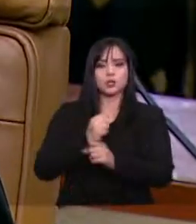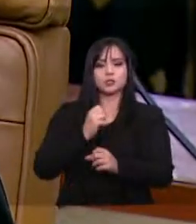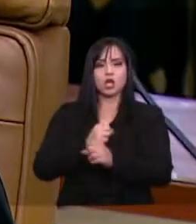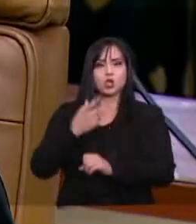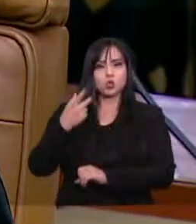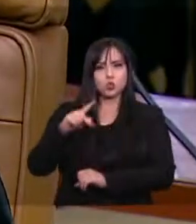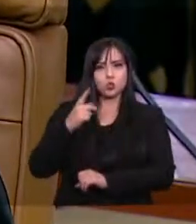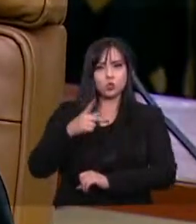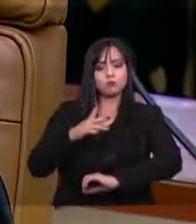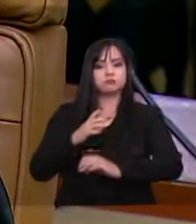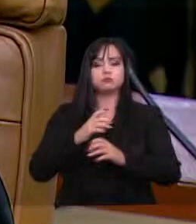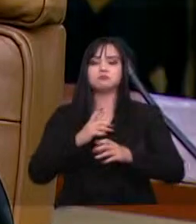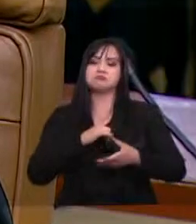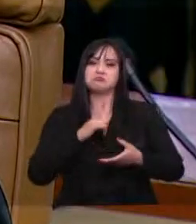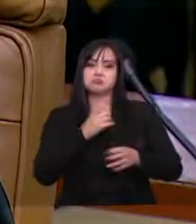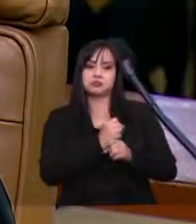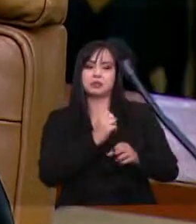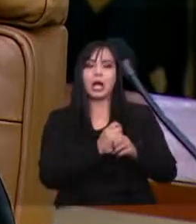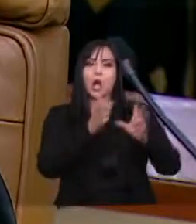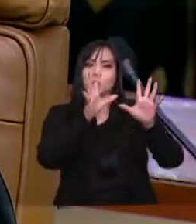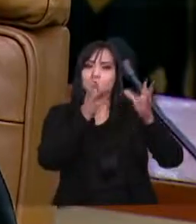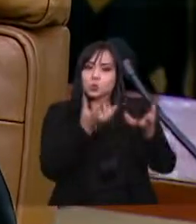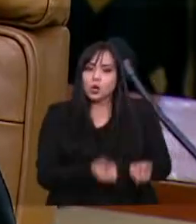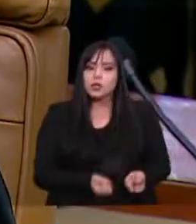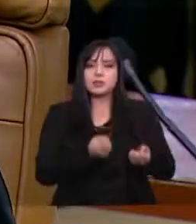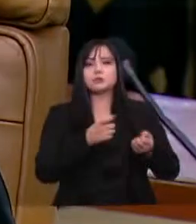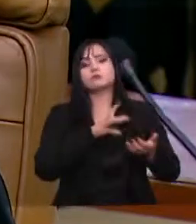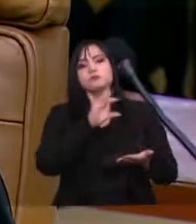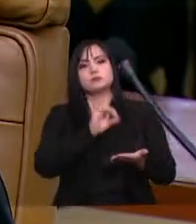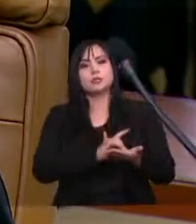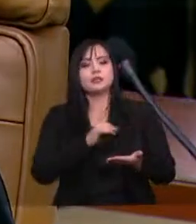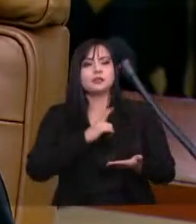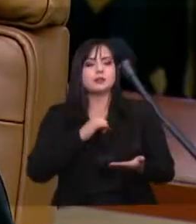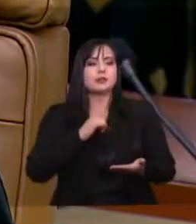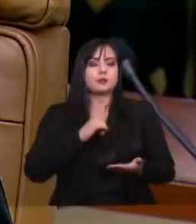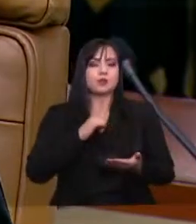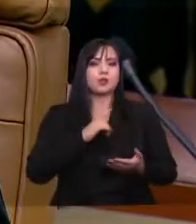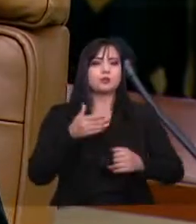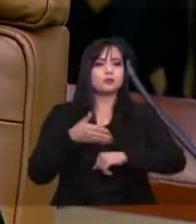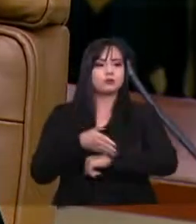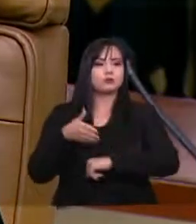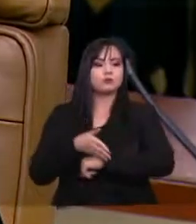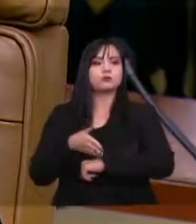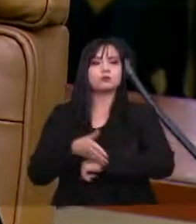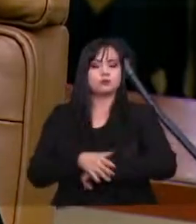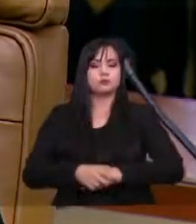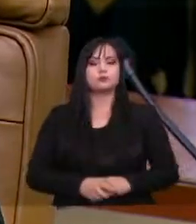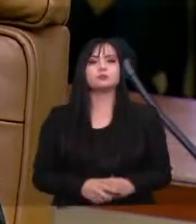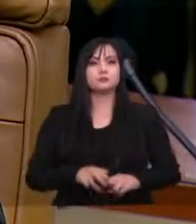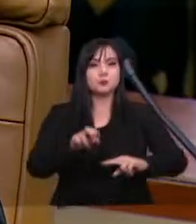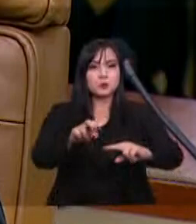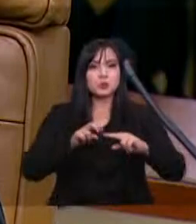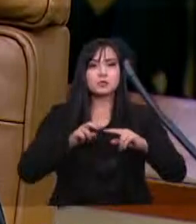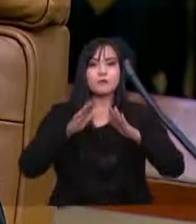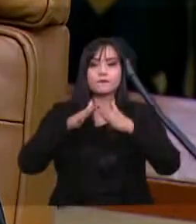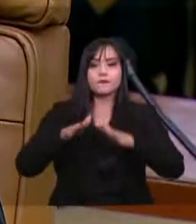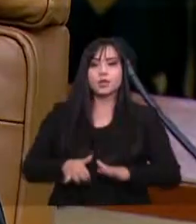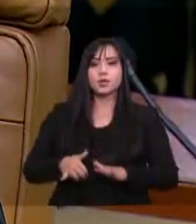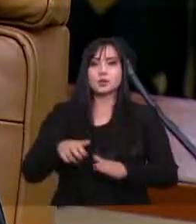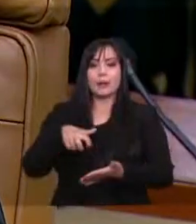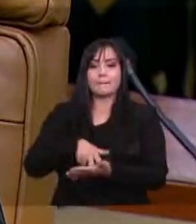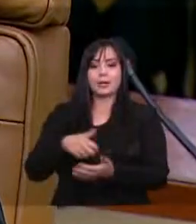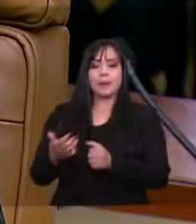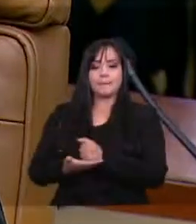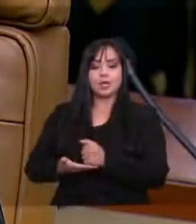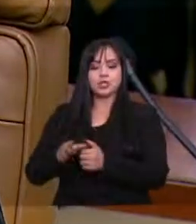sua expressividade autoriza exasperação da reprimento da base por isso fixo apenas